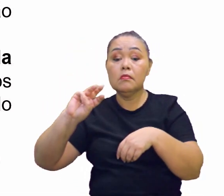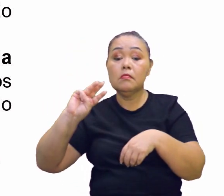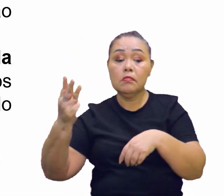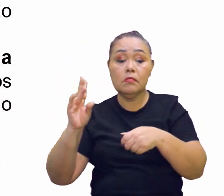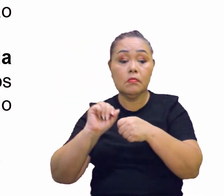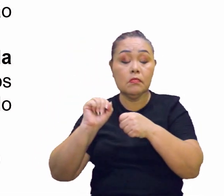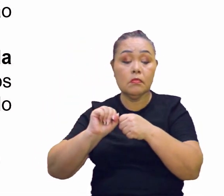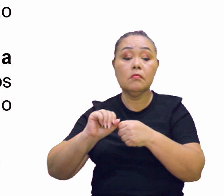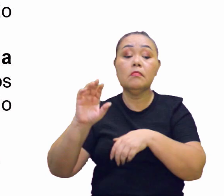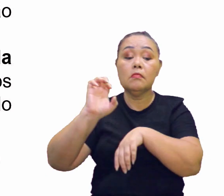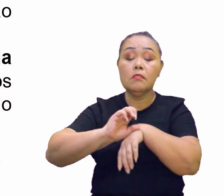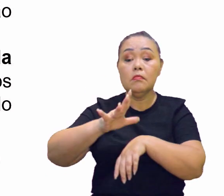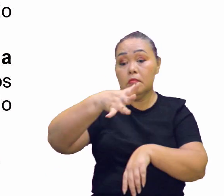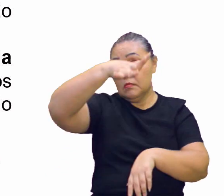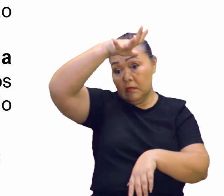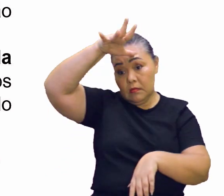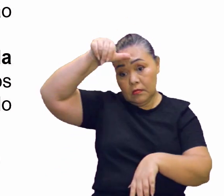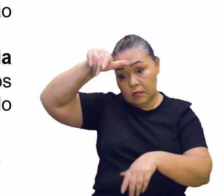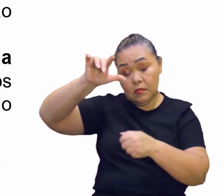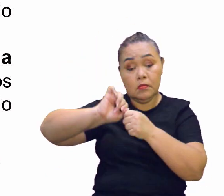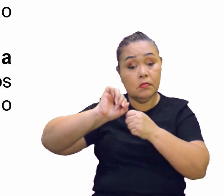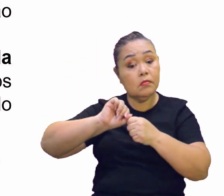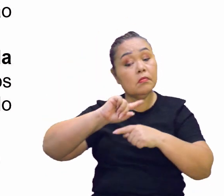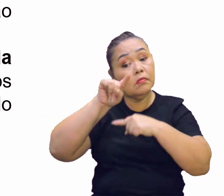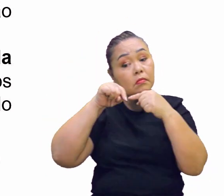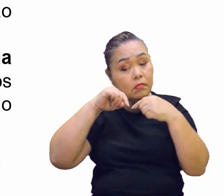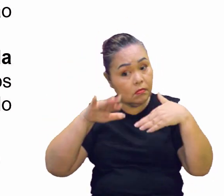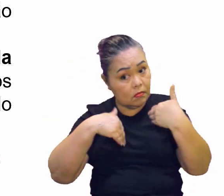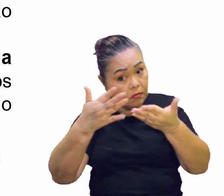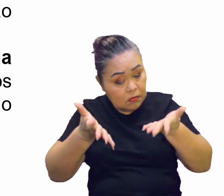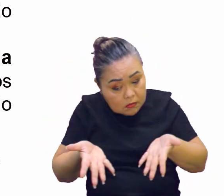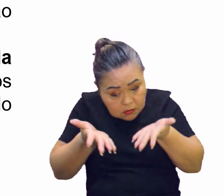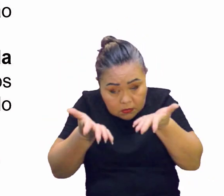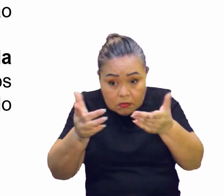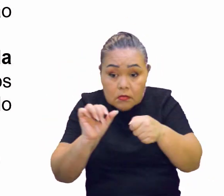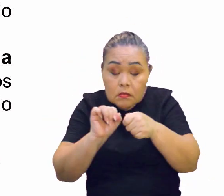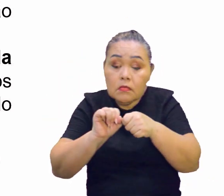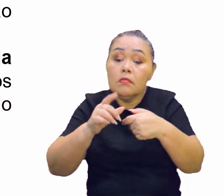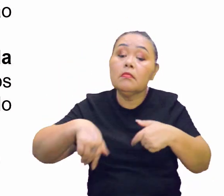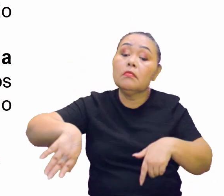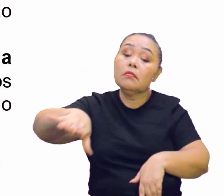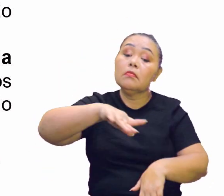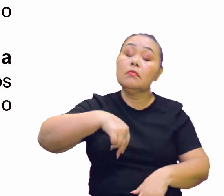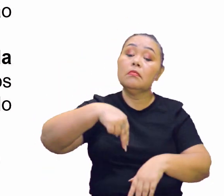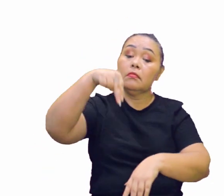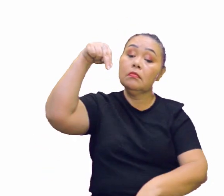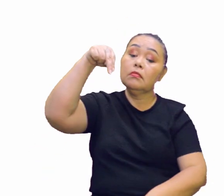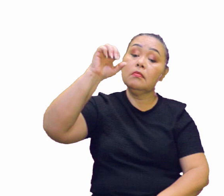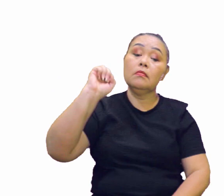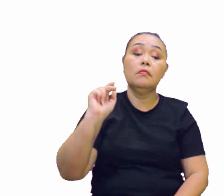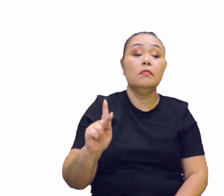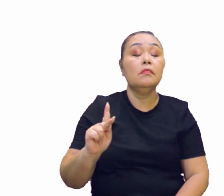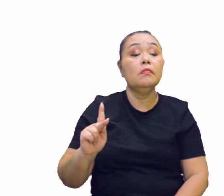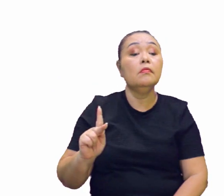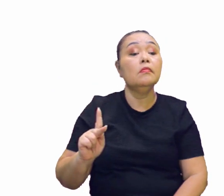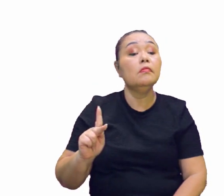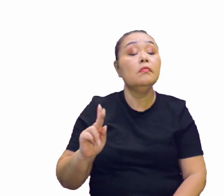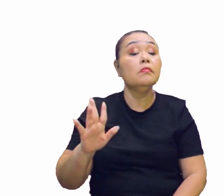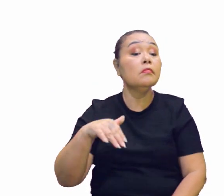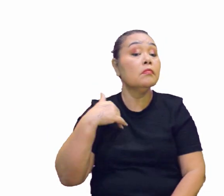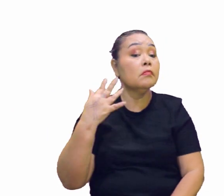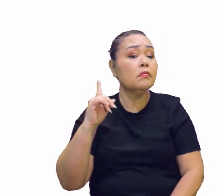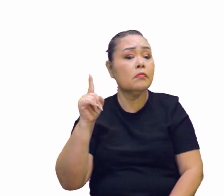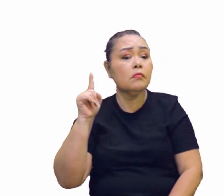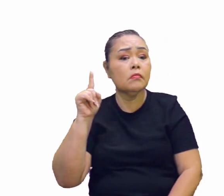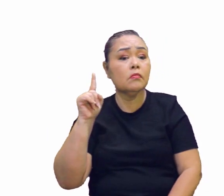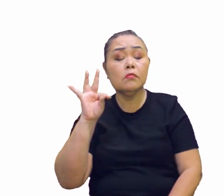Mato Grosso, também com a finalidade de desenvolver essa região, a nossa região Norte, ok, galera?